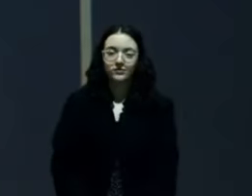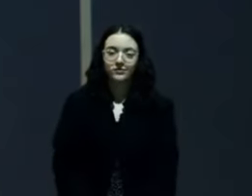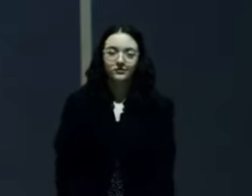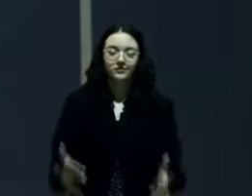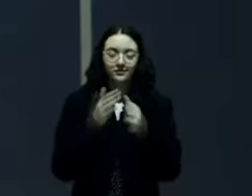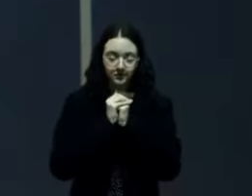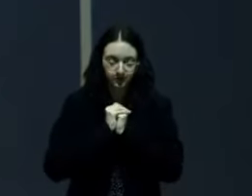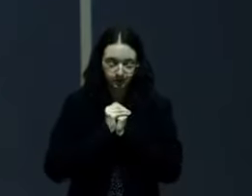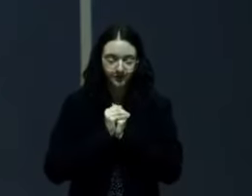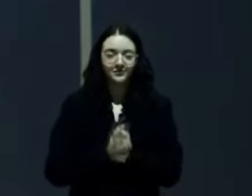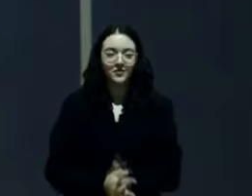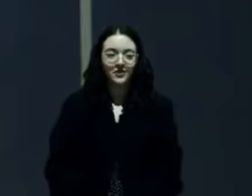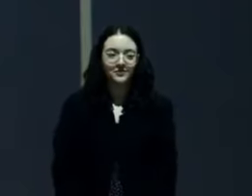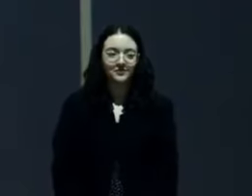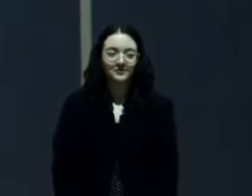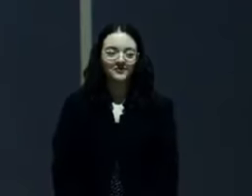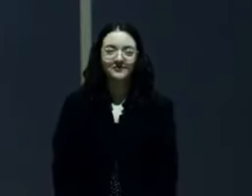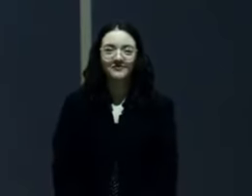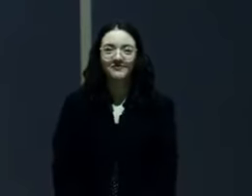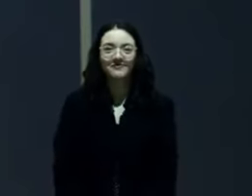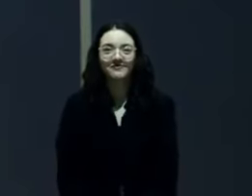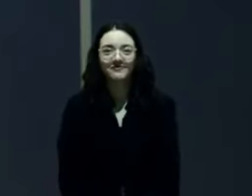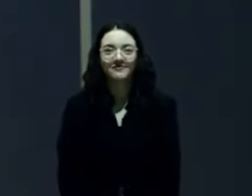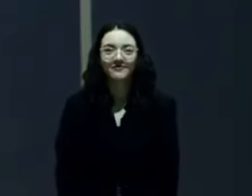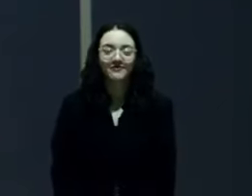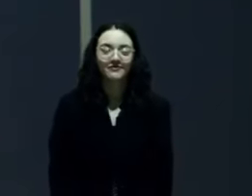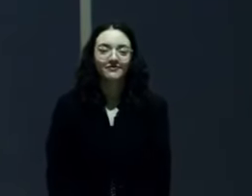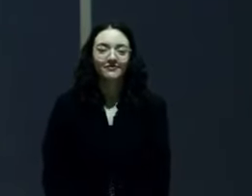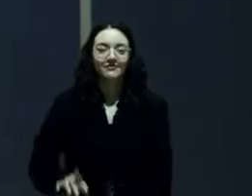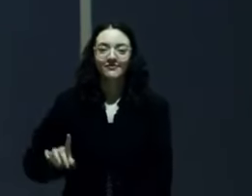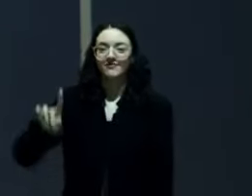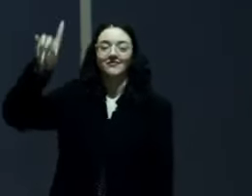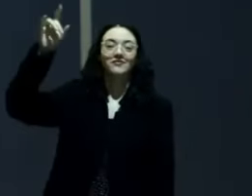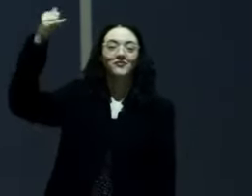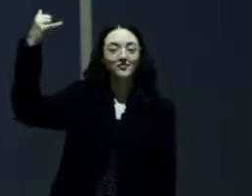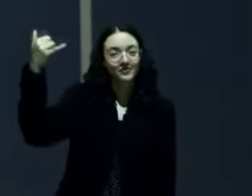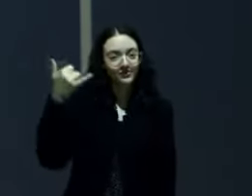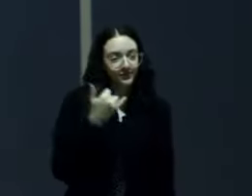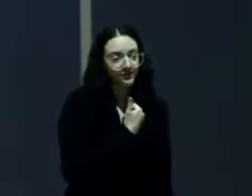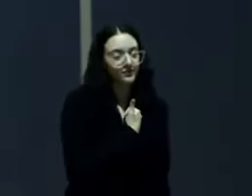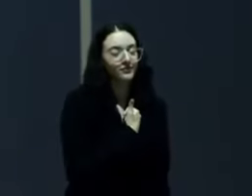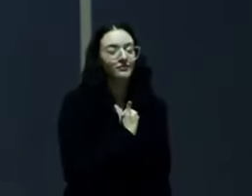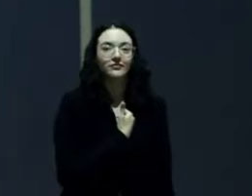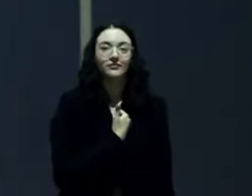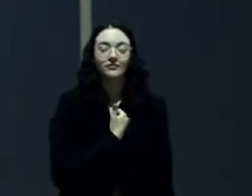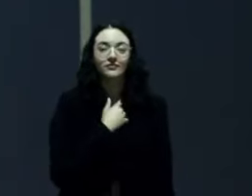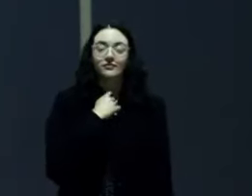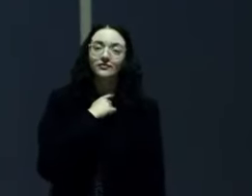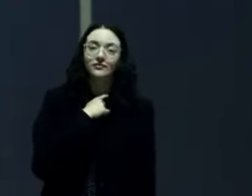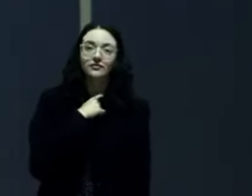Deus colocou uma palavra no meu coração, e ela está